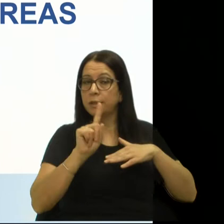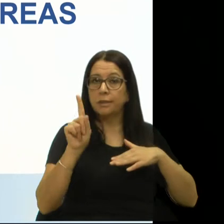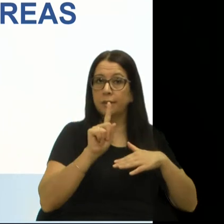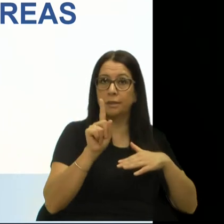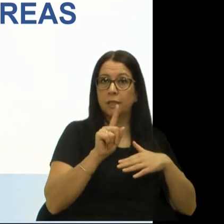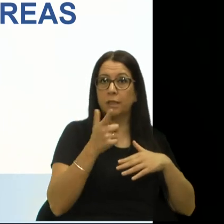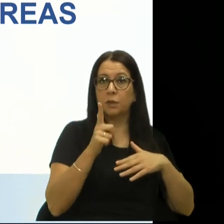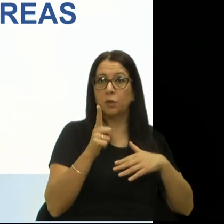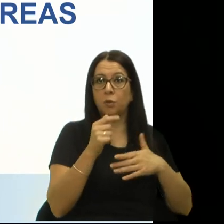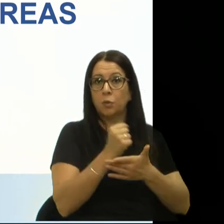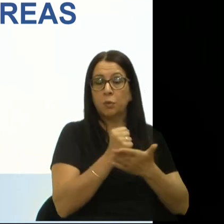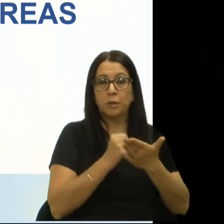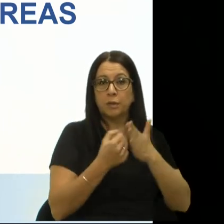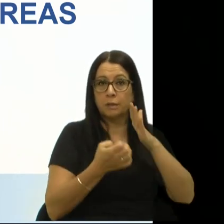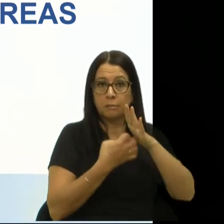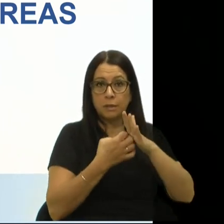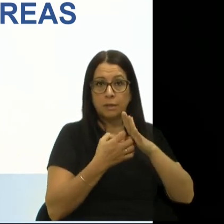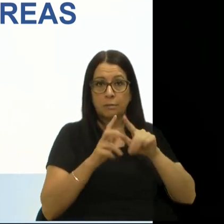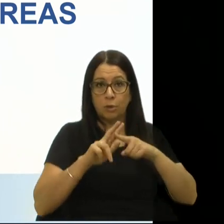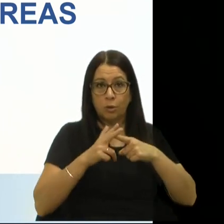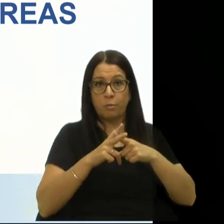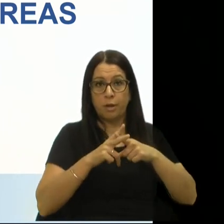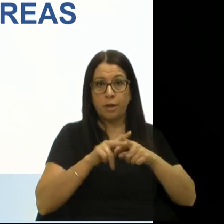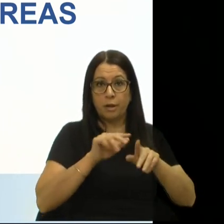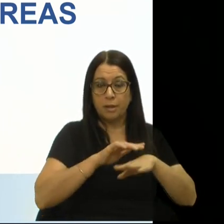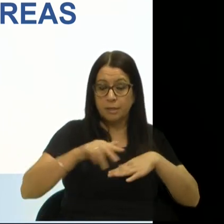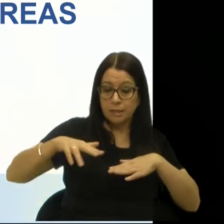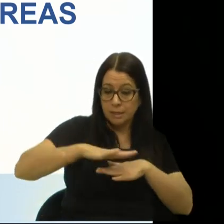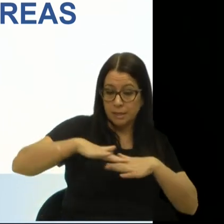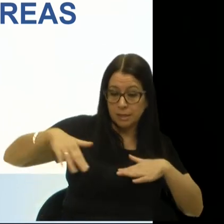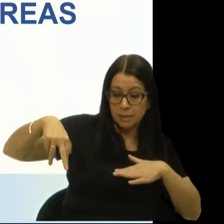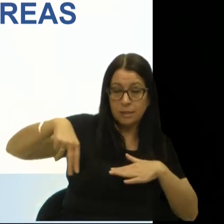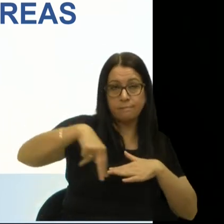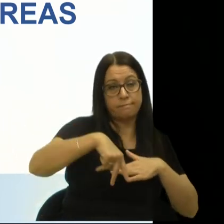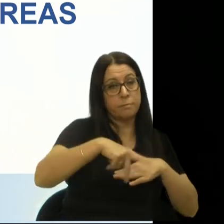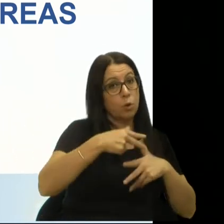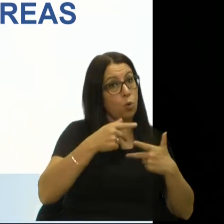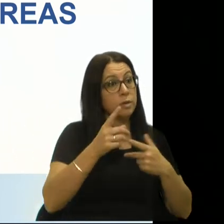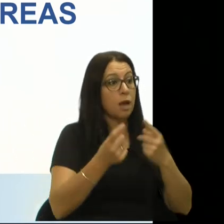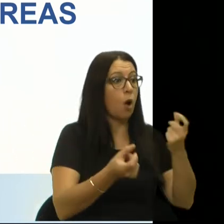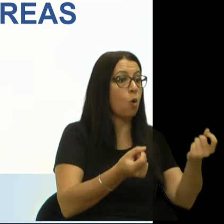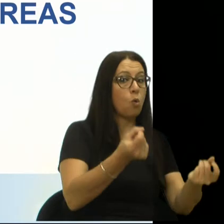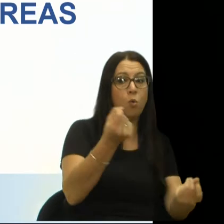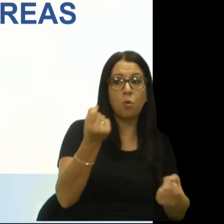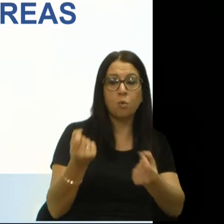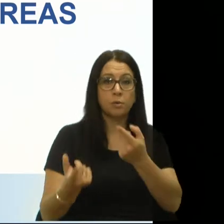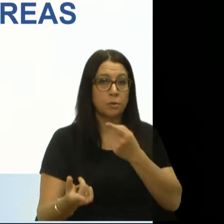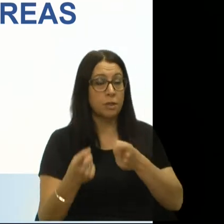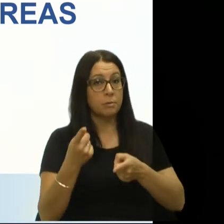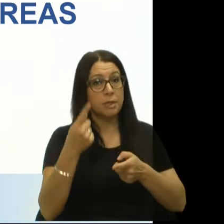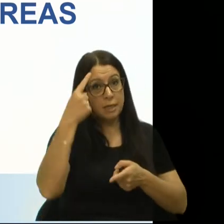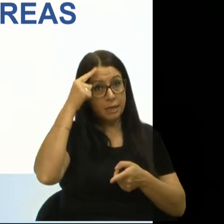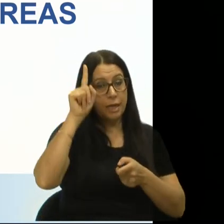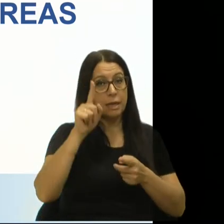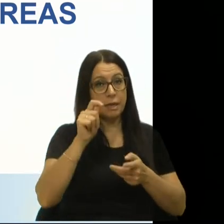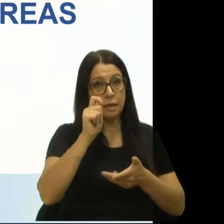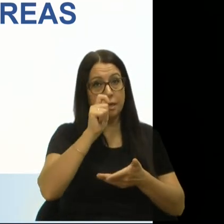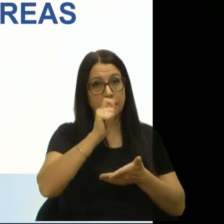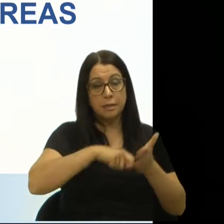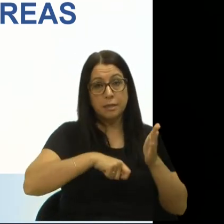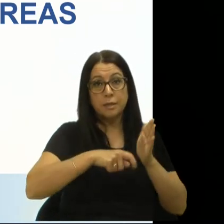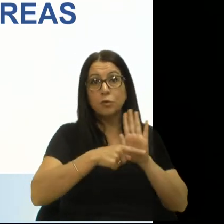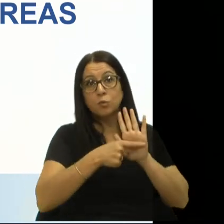tem contratado a empresa para consertar as calçadas, isso então é uma coisa pontual. Mas a ideia dessa indicação é que a gente tenha uma